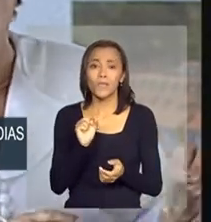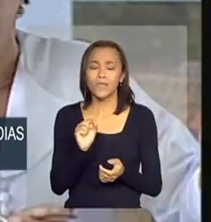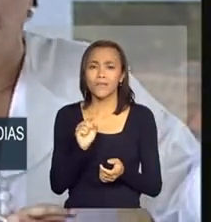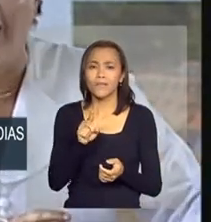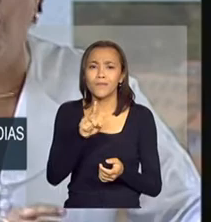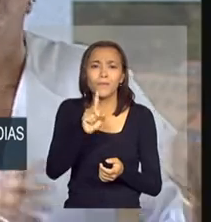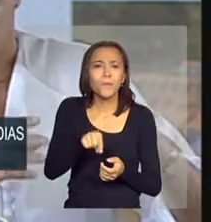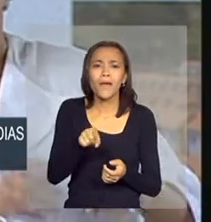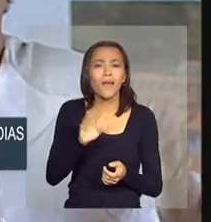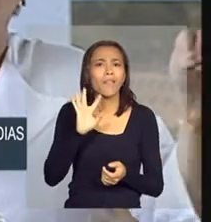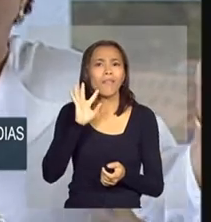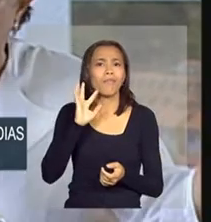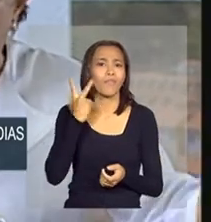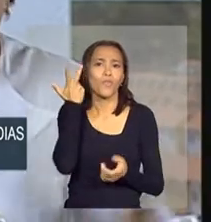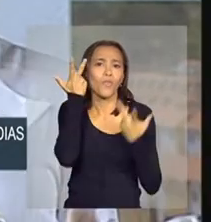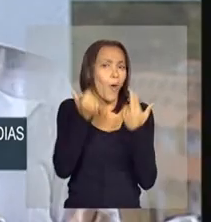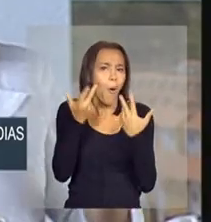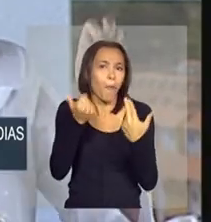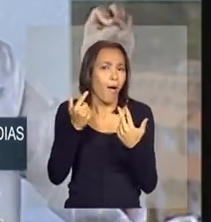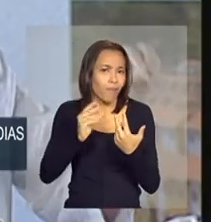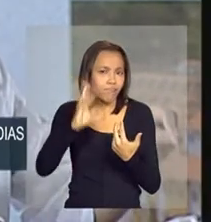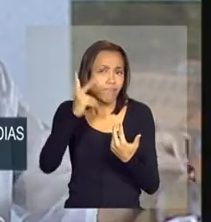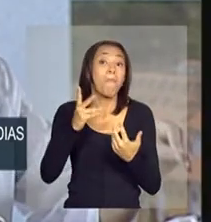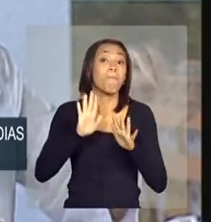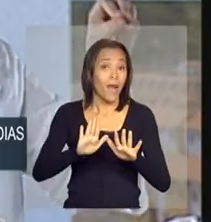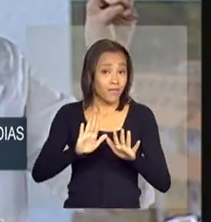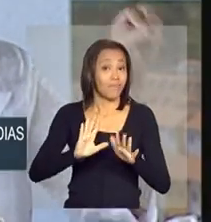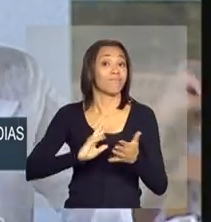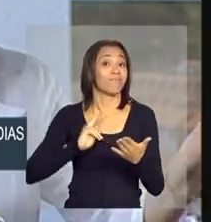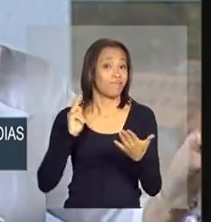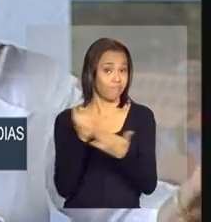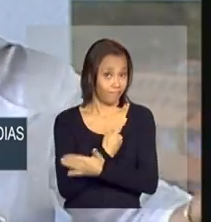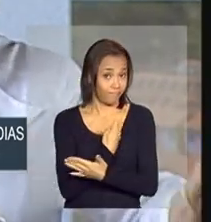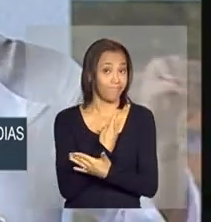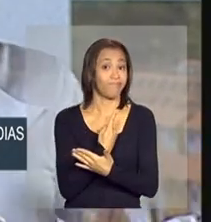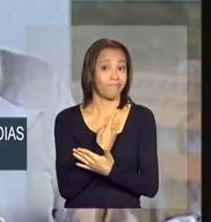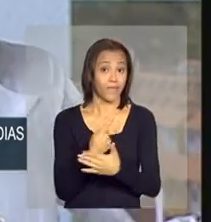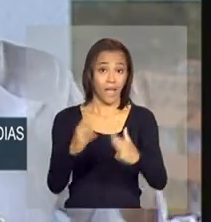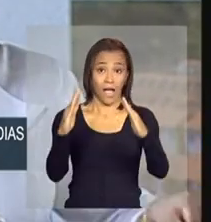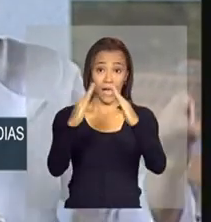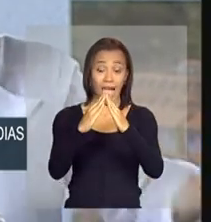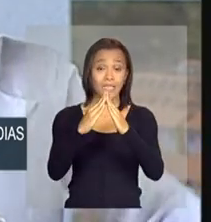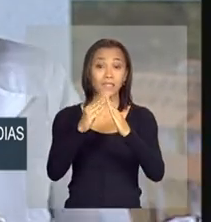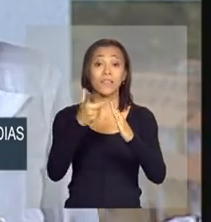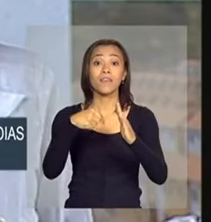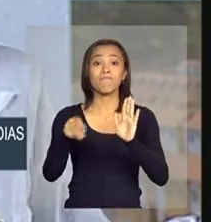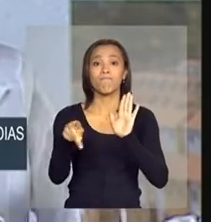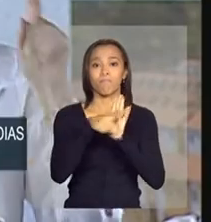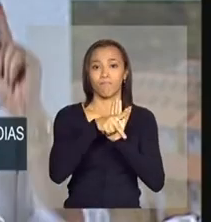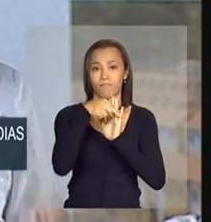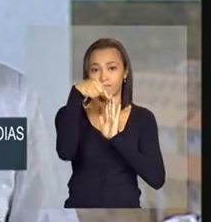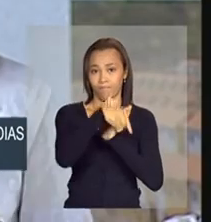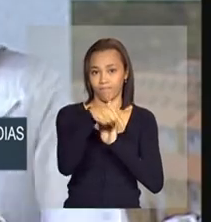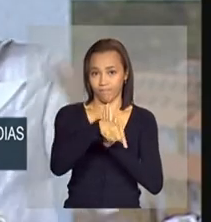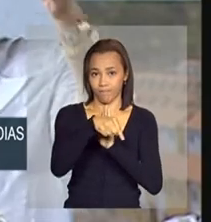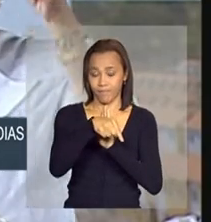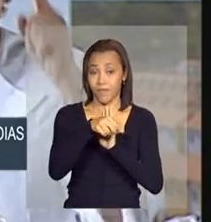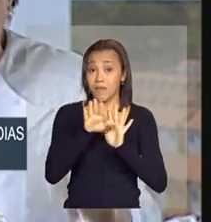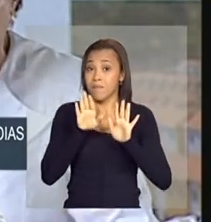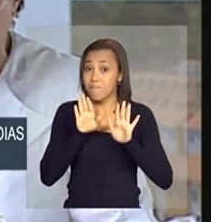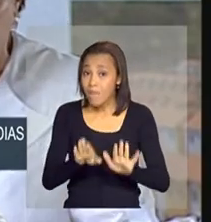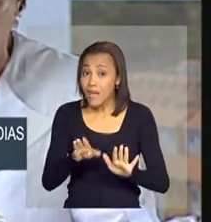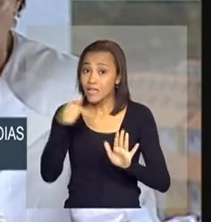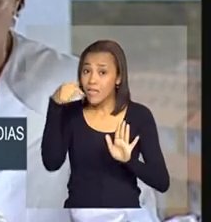não é usual mas ocorre a o imóvel fica no nome dele mas